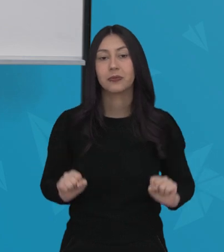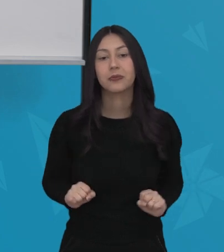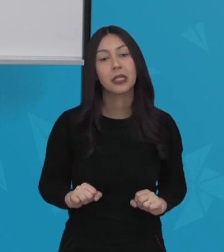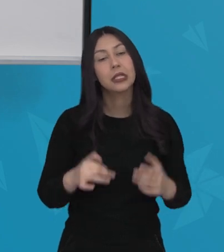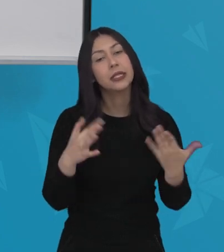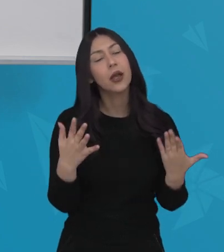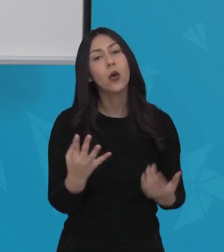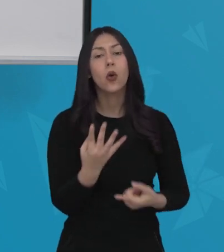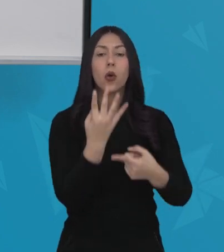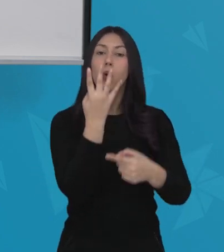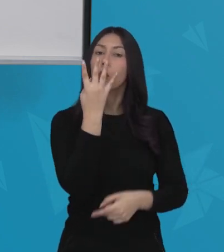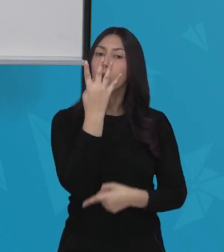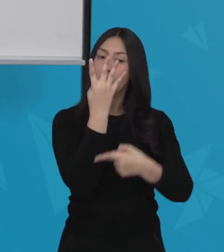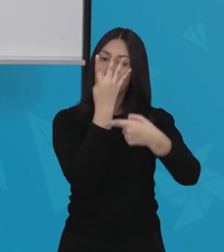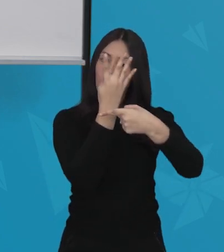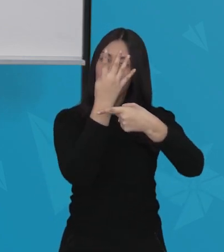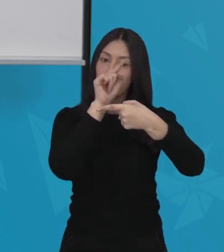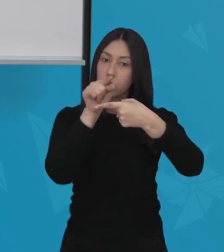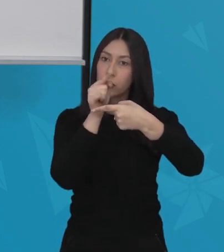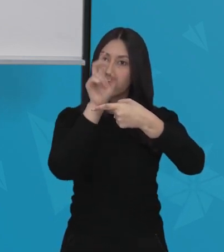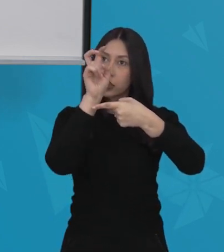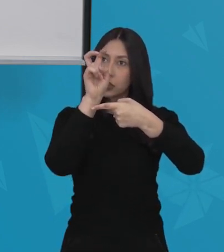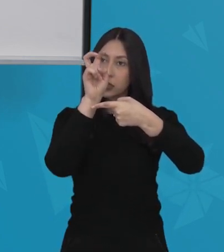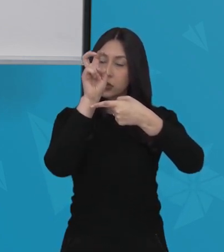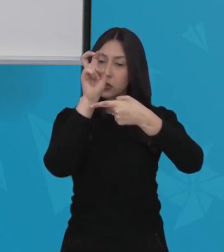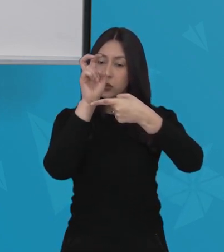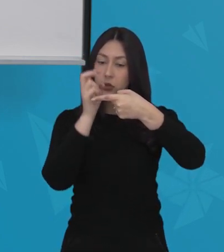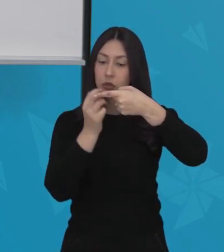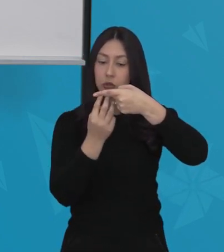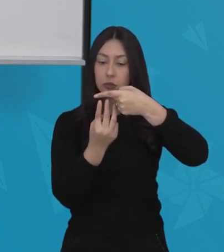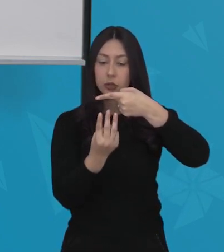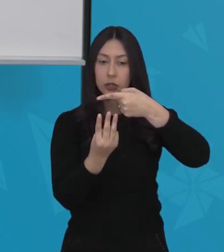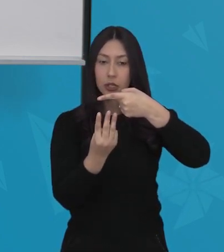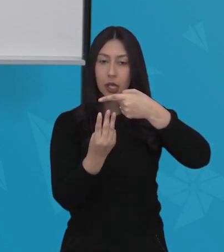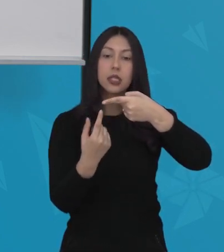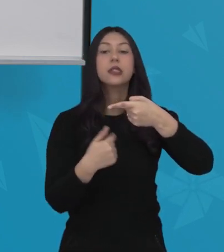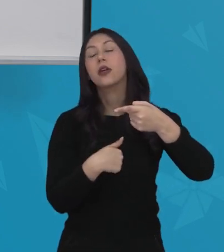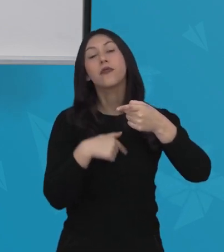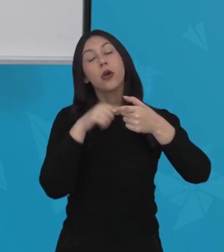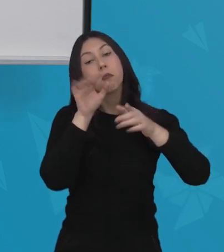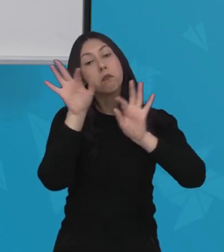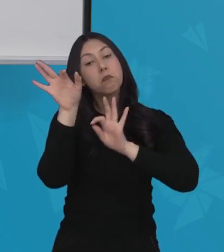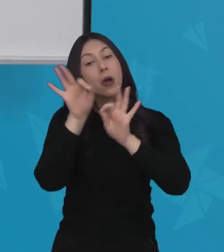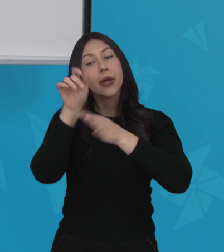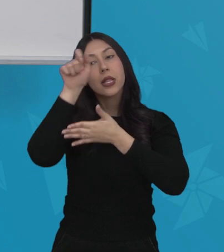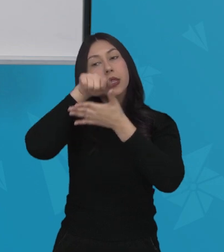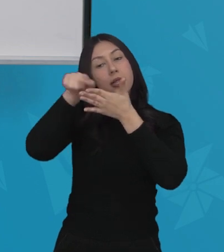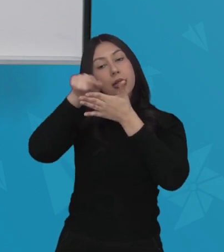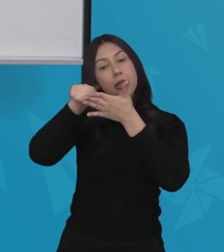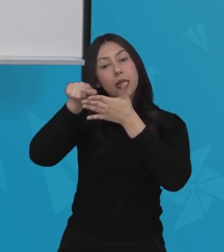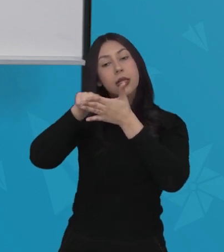Então 4,5 dividido por 3. 4,5 dividido por 3, vou abrir um rascunhozinho aqui.